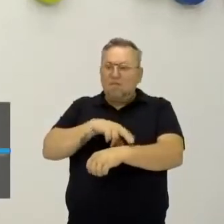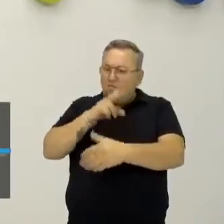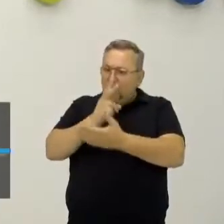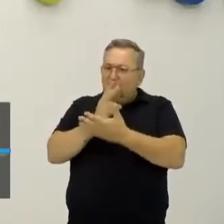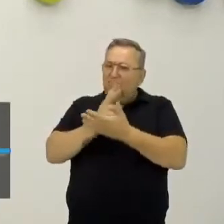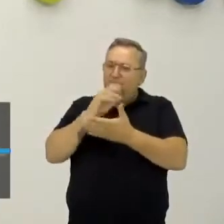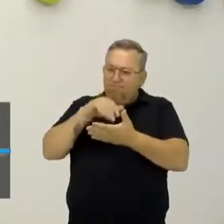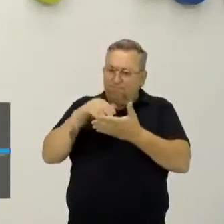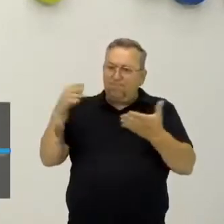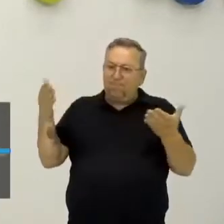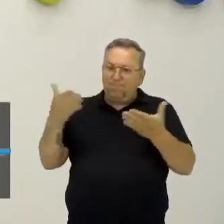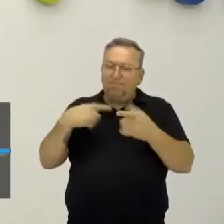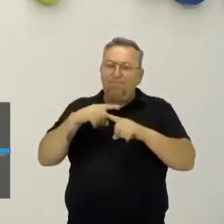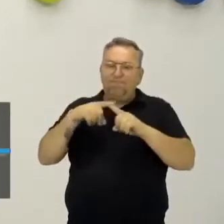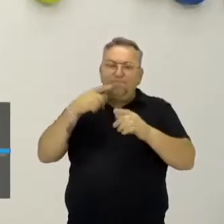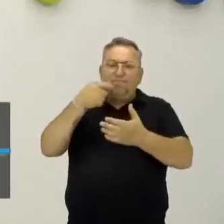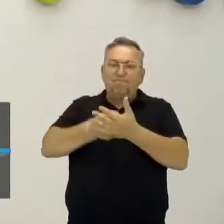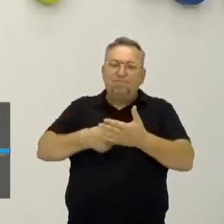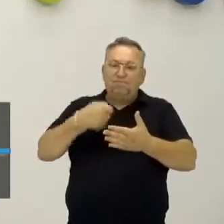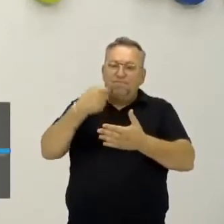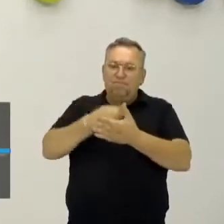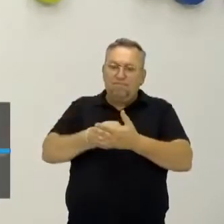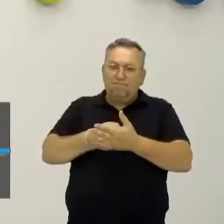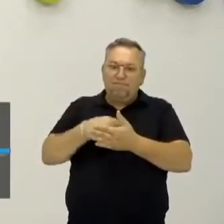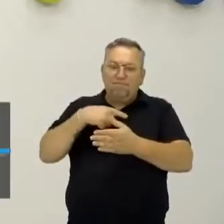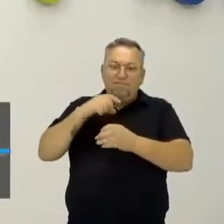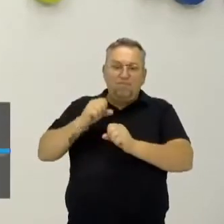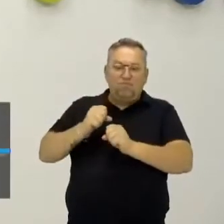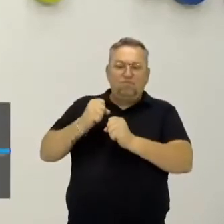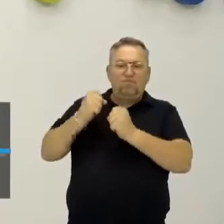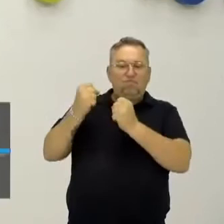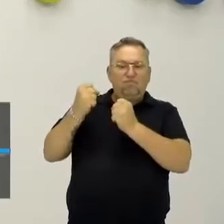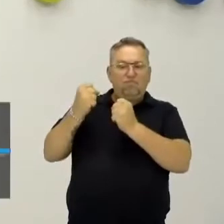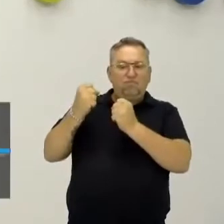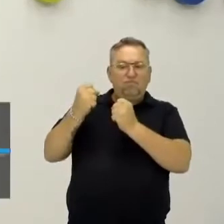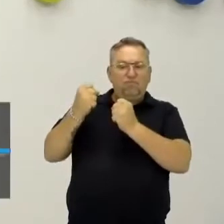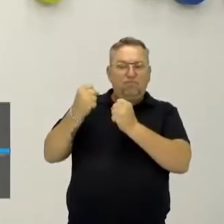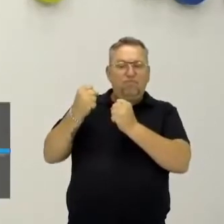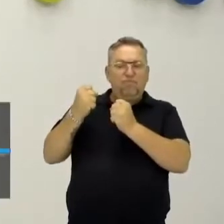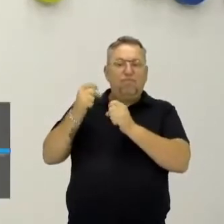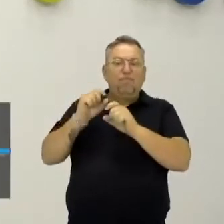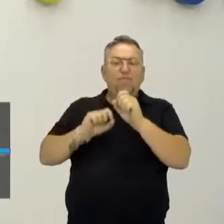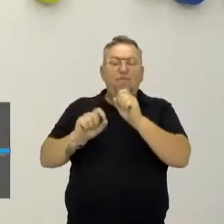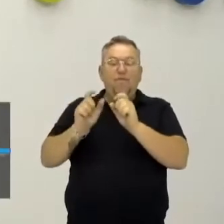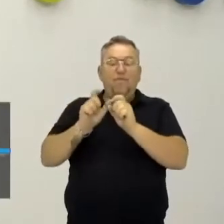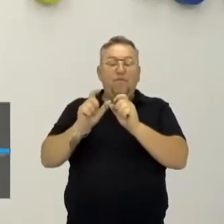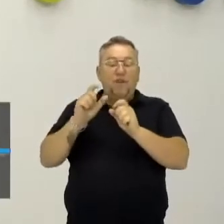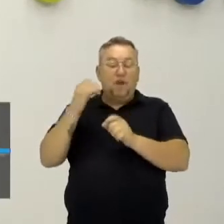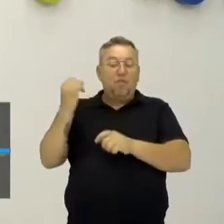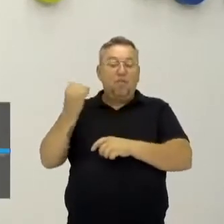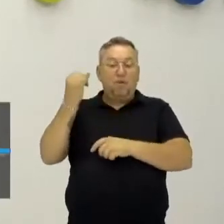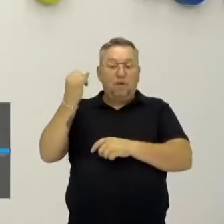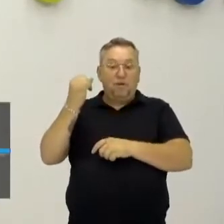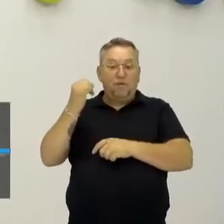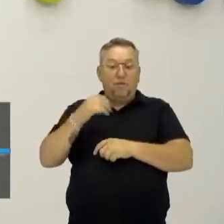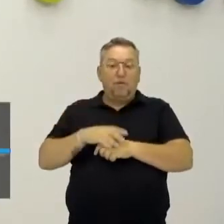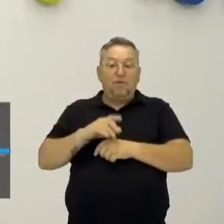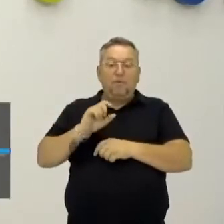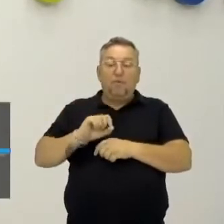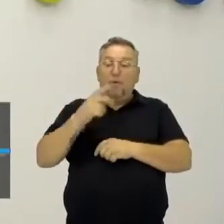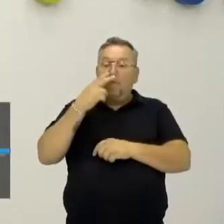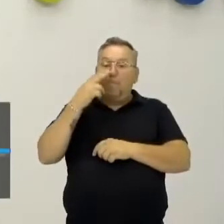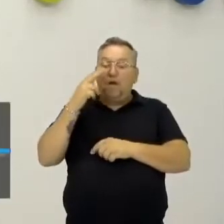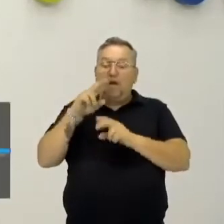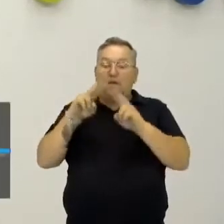permanência, e a gente vem lutando, a gente vem sempre resistindo. Que é uma fala muito importante, assim, que é muito uma